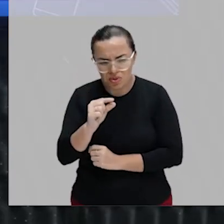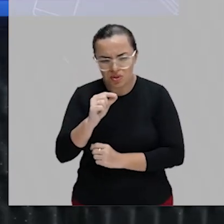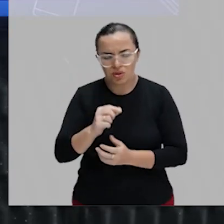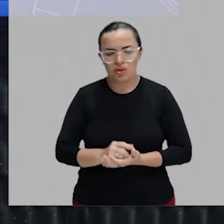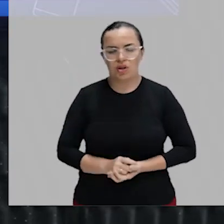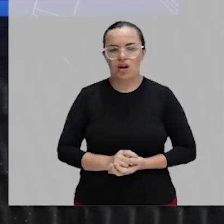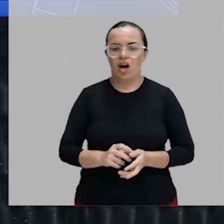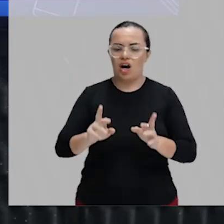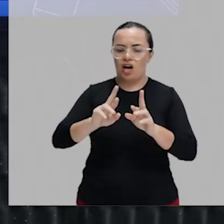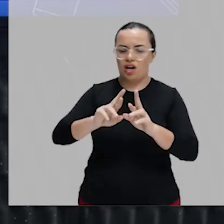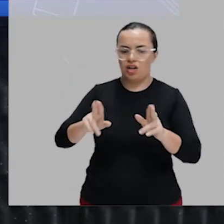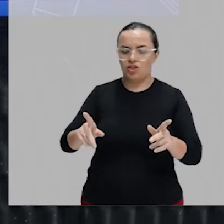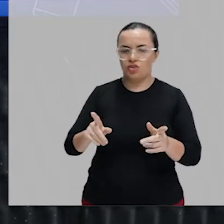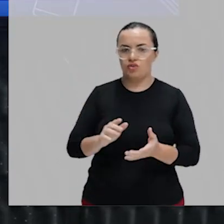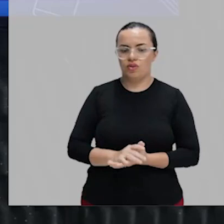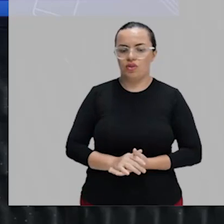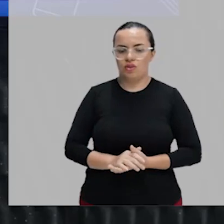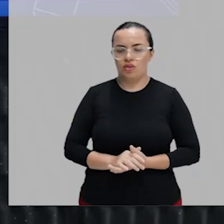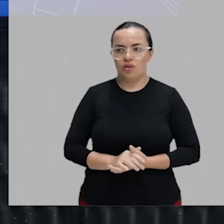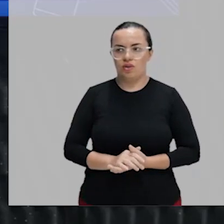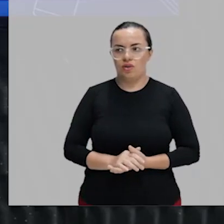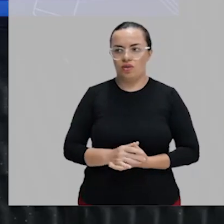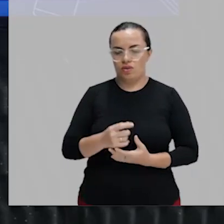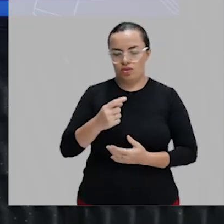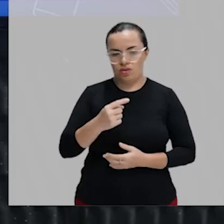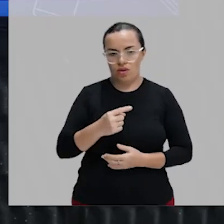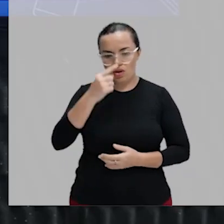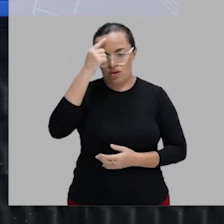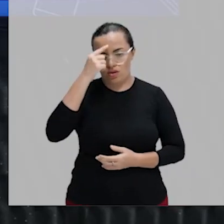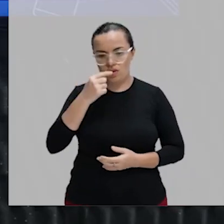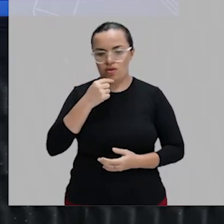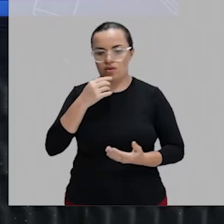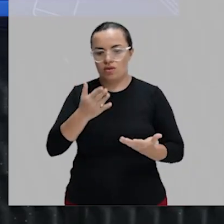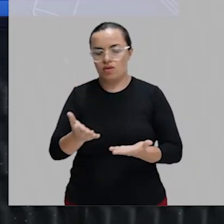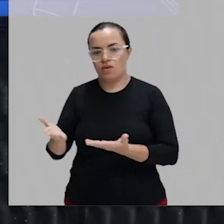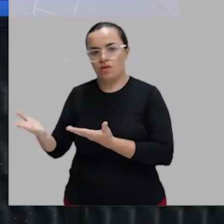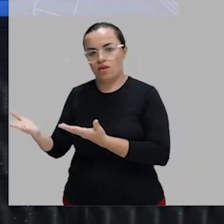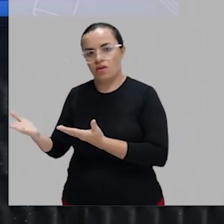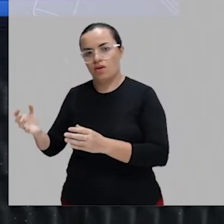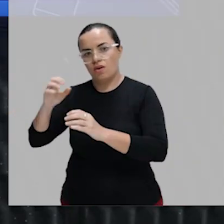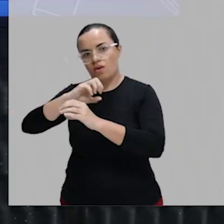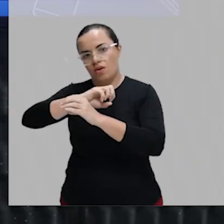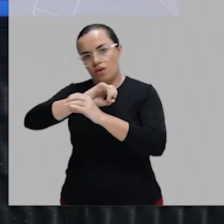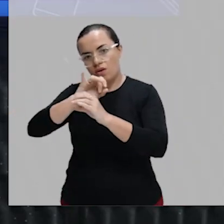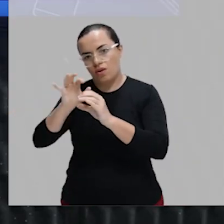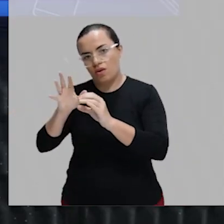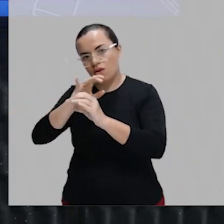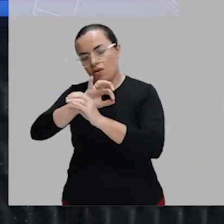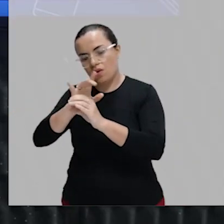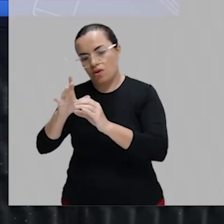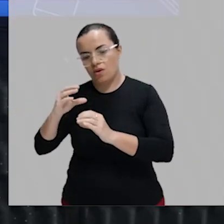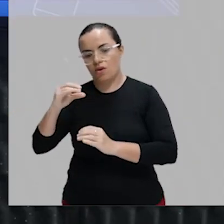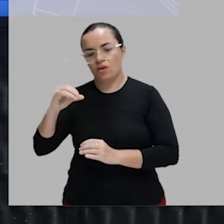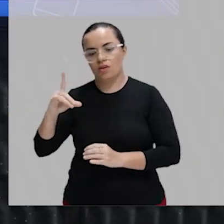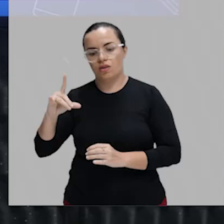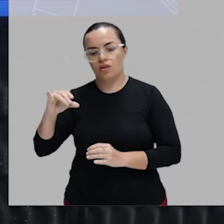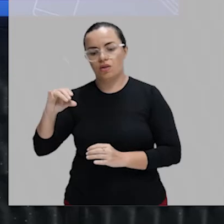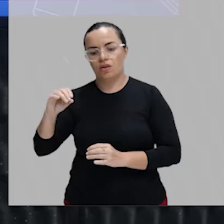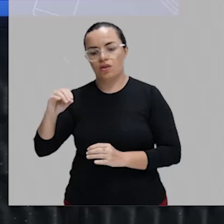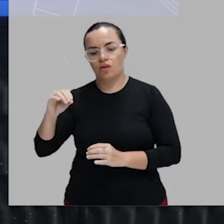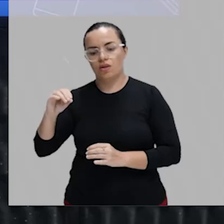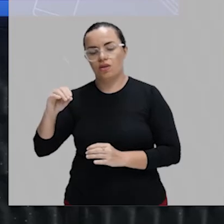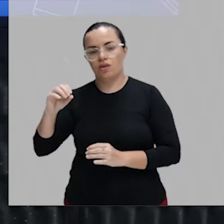ele é bem menor do que o flagelo. Vejam essa célula aqui, que é um paramécio. É um protozoário chamado paramécio. Veja que